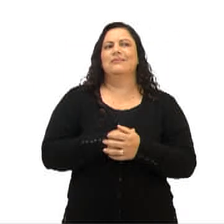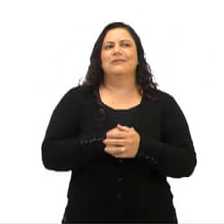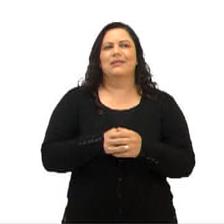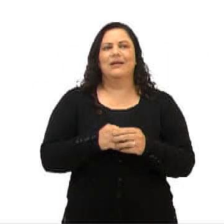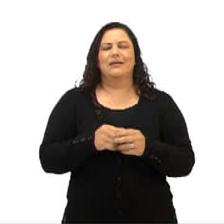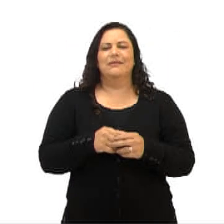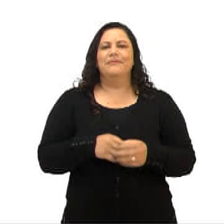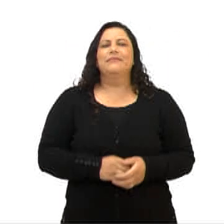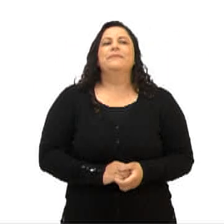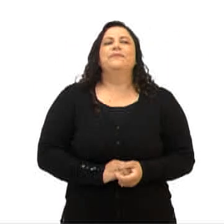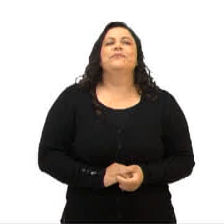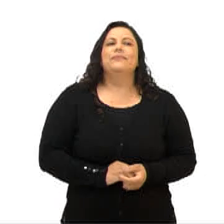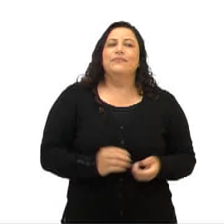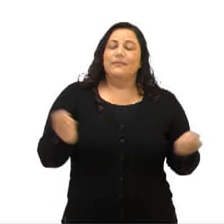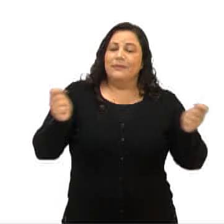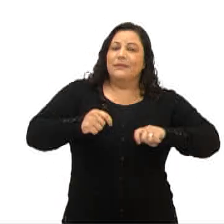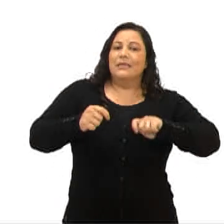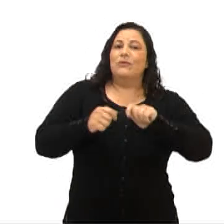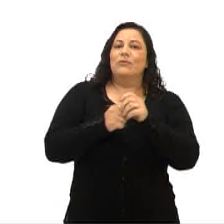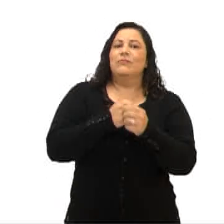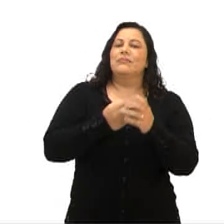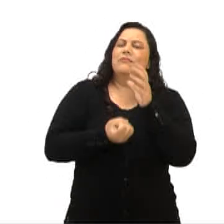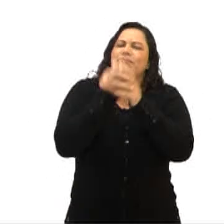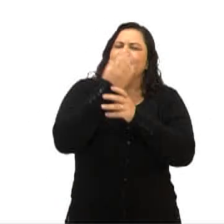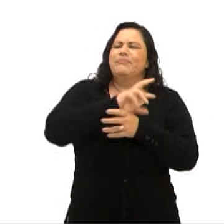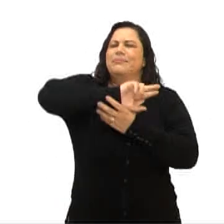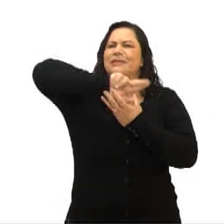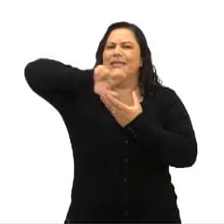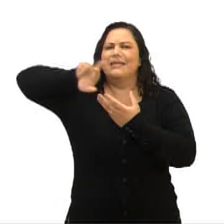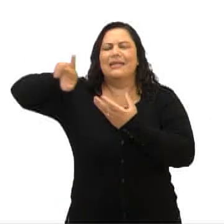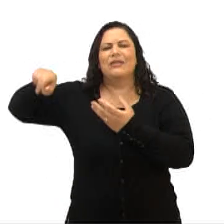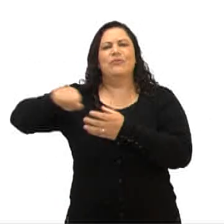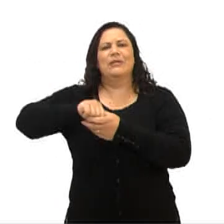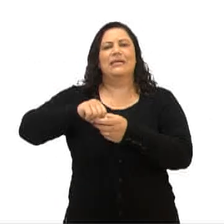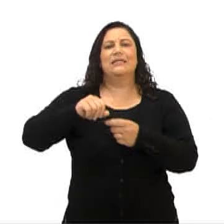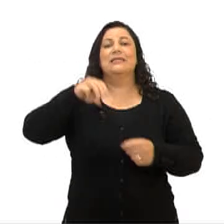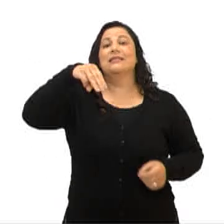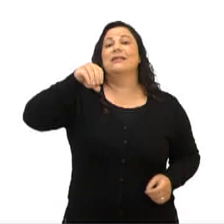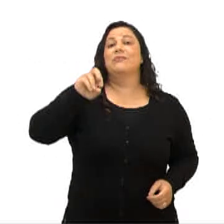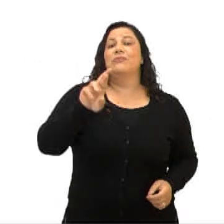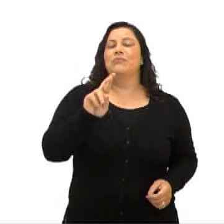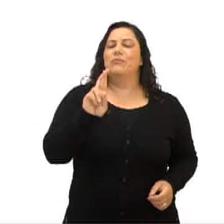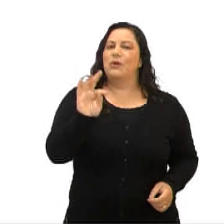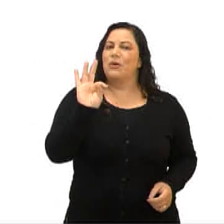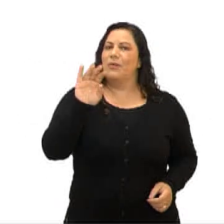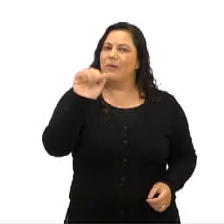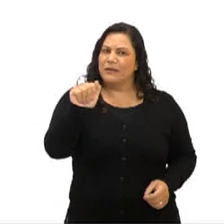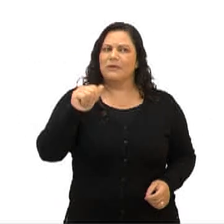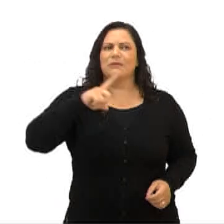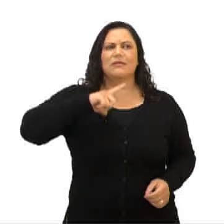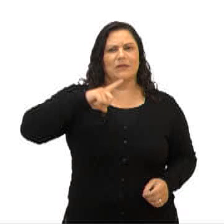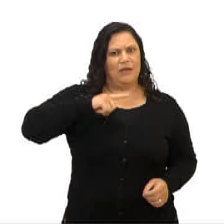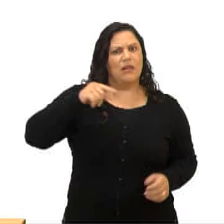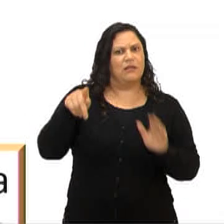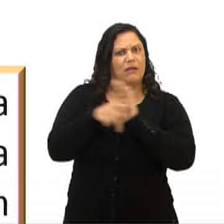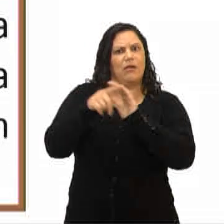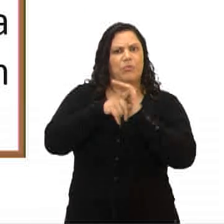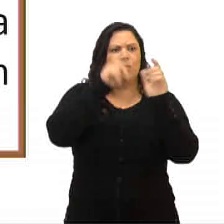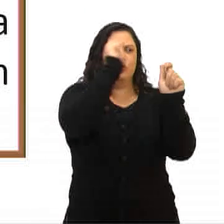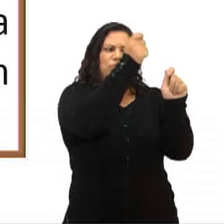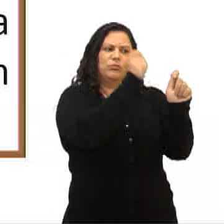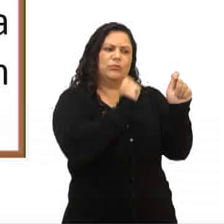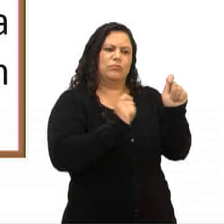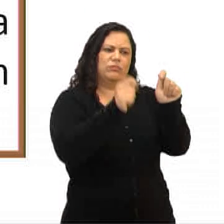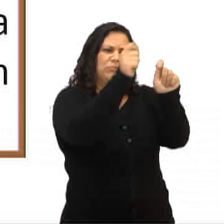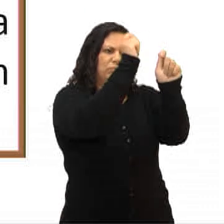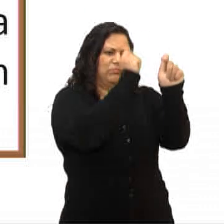Do impressionismo. Natureza morta com Cupido, ele gostava muito, né? A ideia dele ter essa estátua, que é uma estátua, se eu não me engano, até